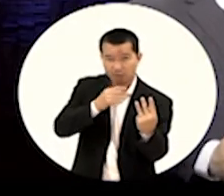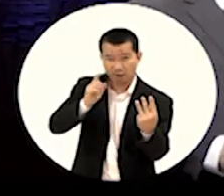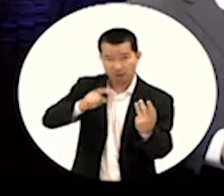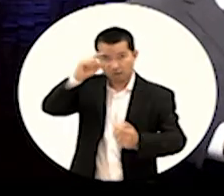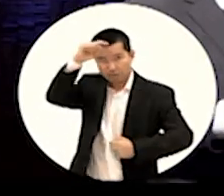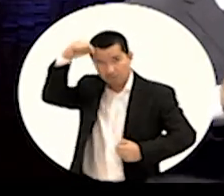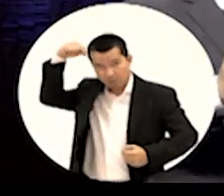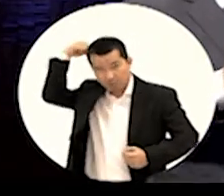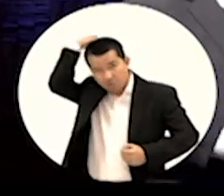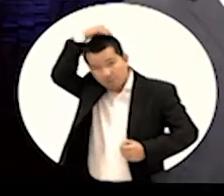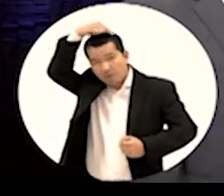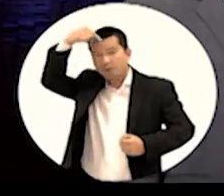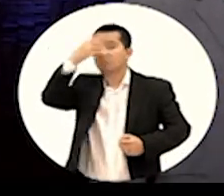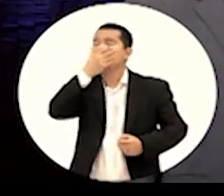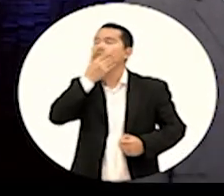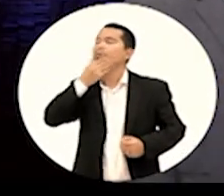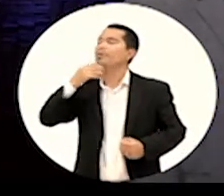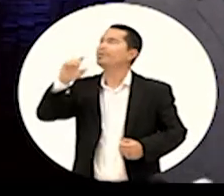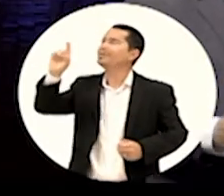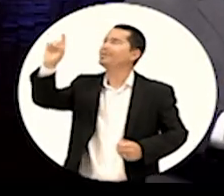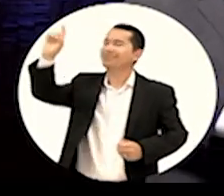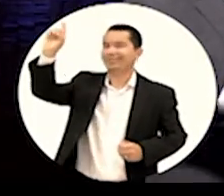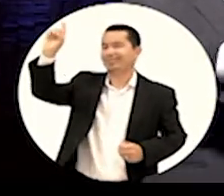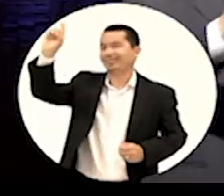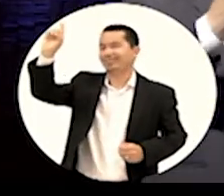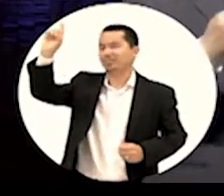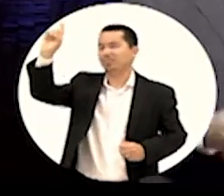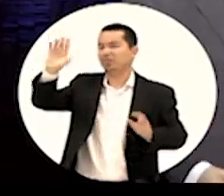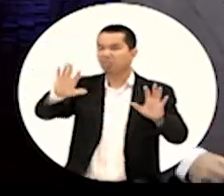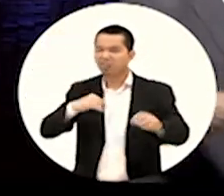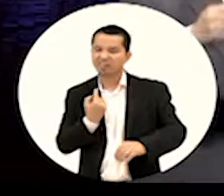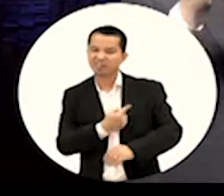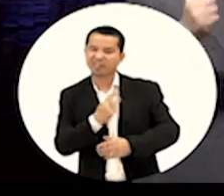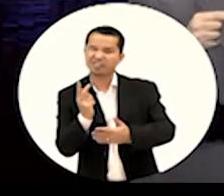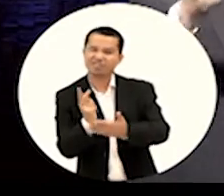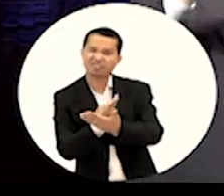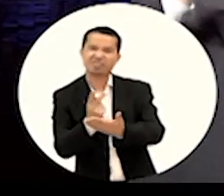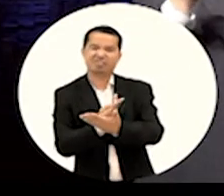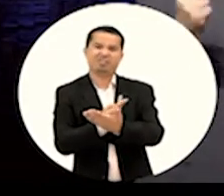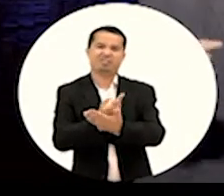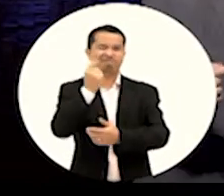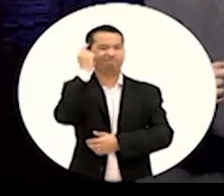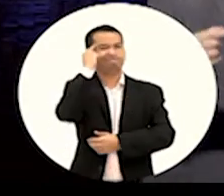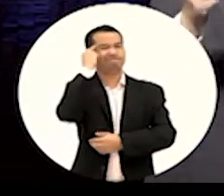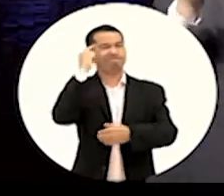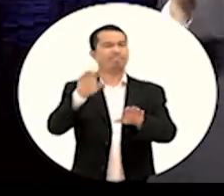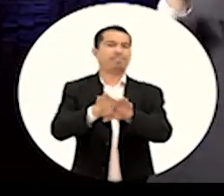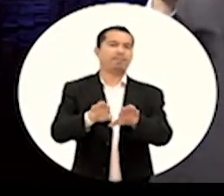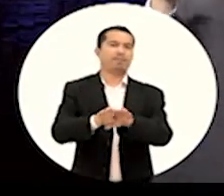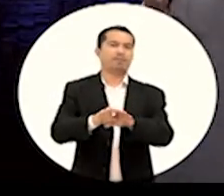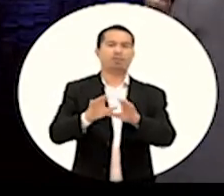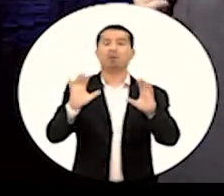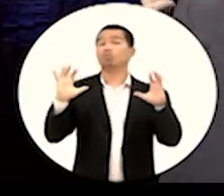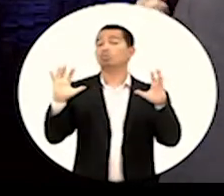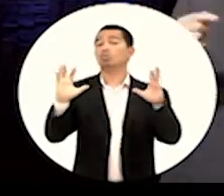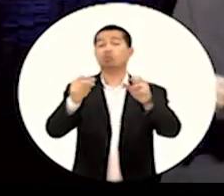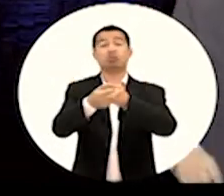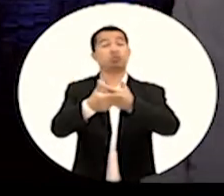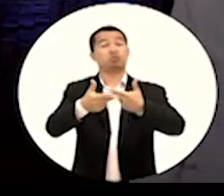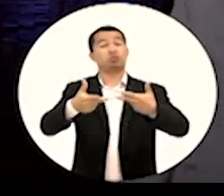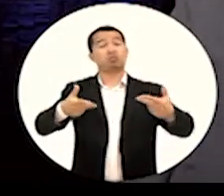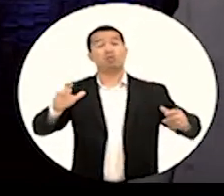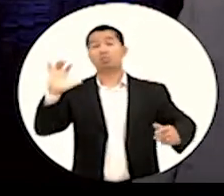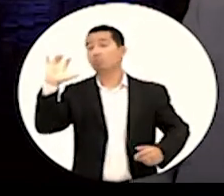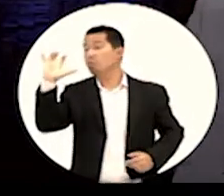a gente incorre no outro erro. Tudo que acontece é graça de Deus, não é merecimento